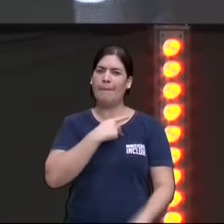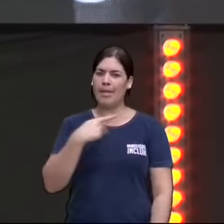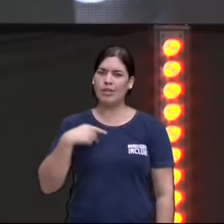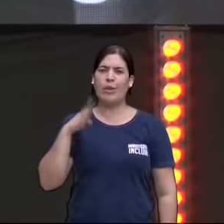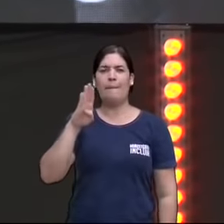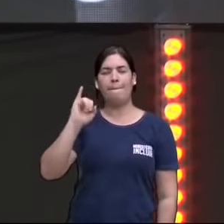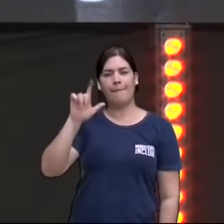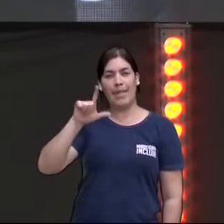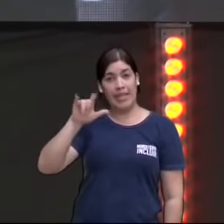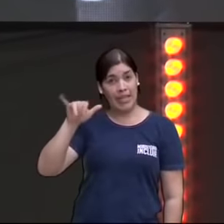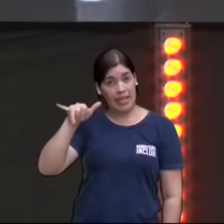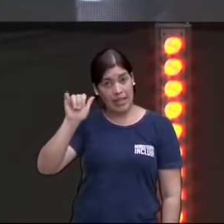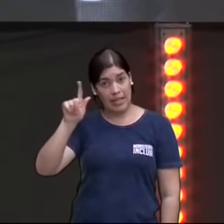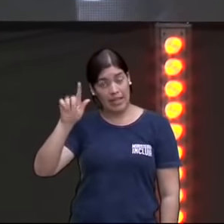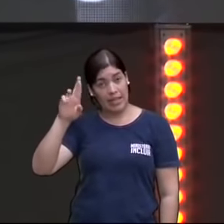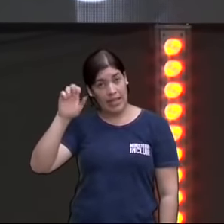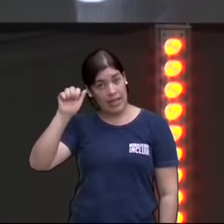do século XX, pecou.